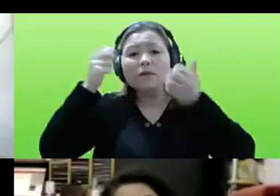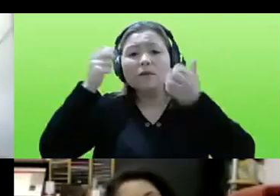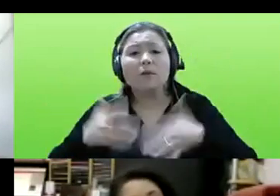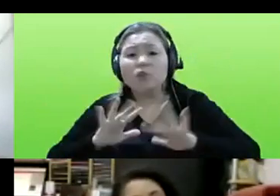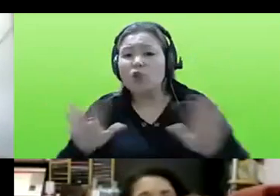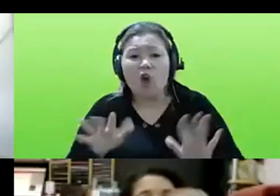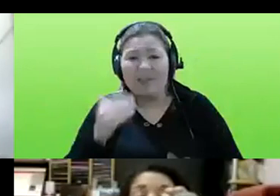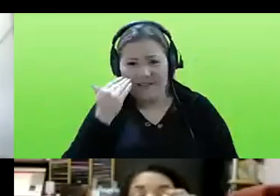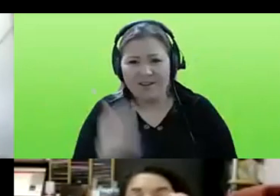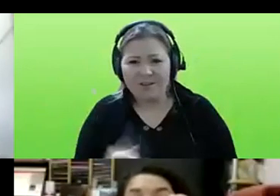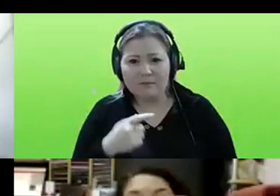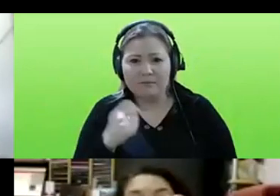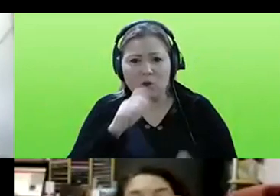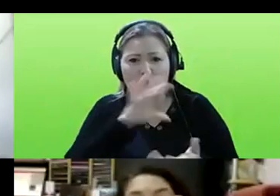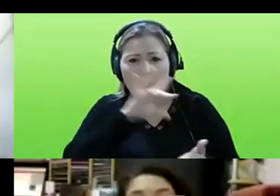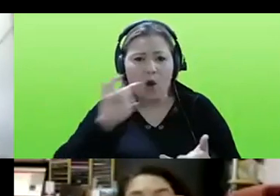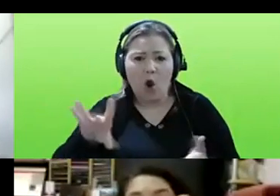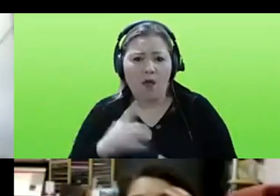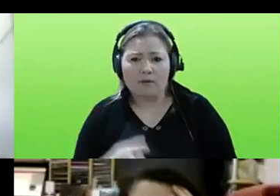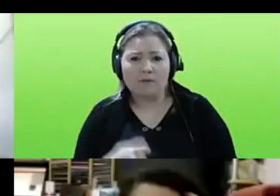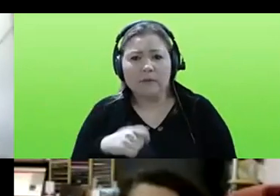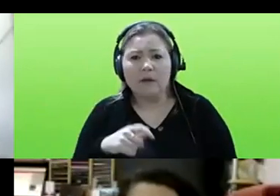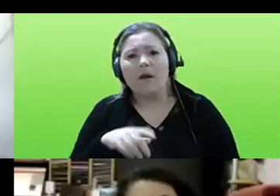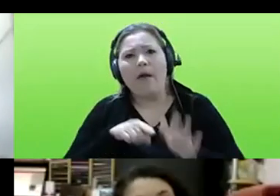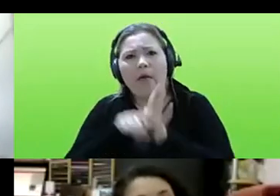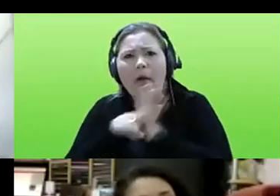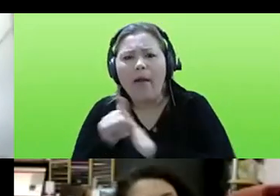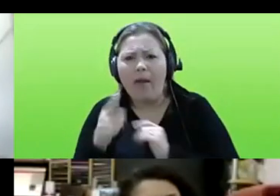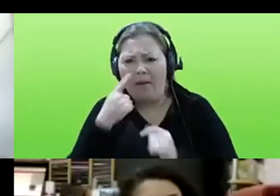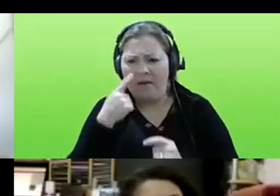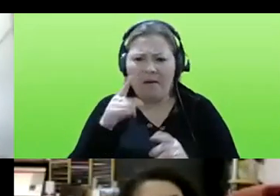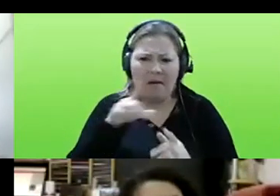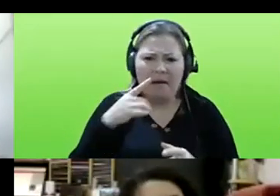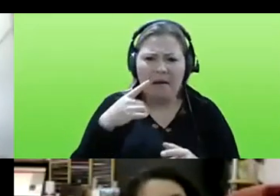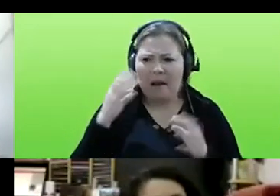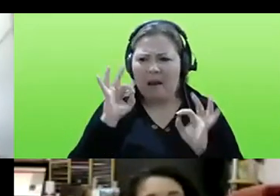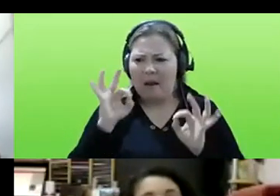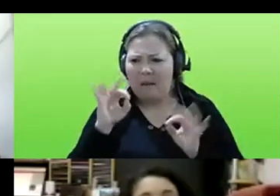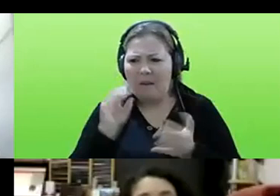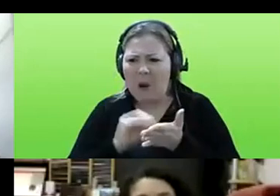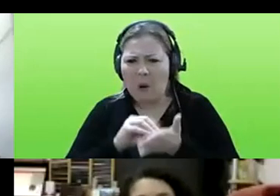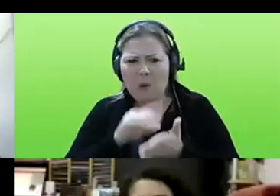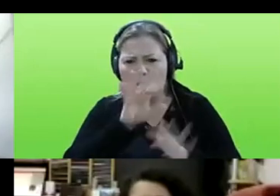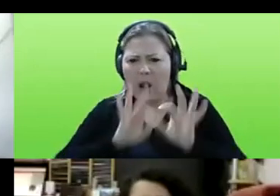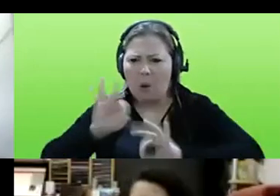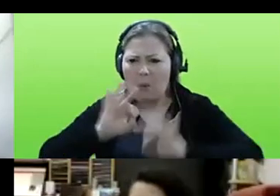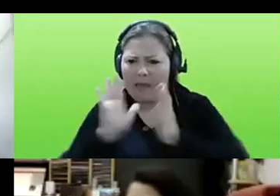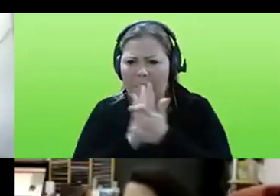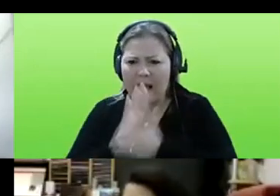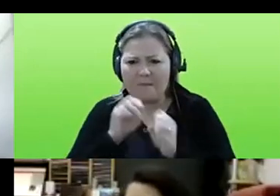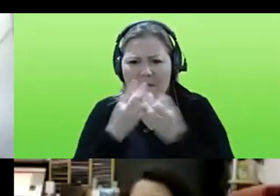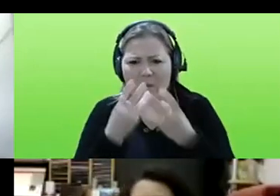passagens, não é? Ninguém vai questionar, não é, a sua expertise, ninguém está assumindo aqui que todo mundo seja